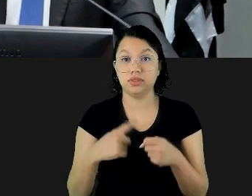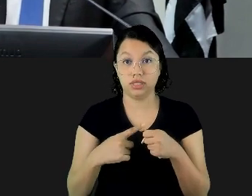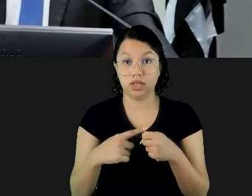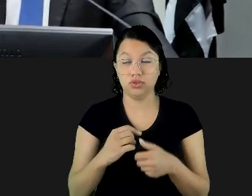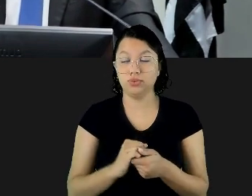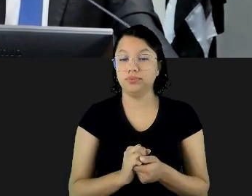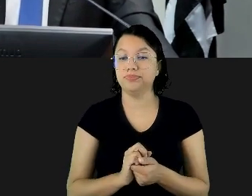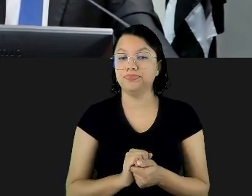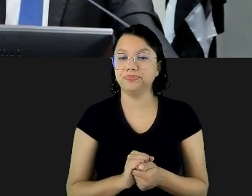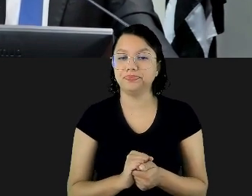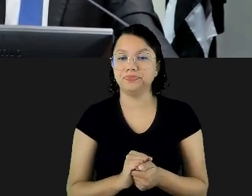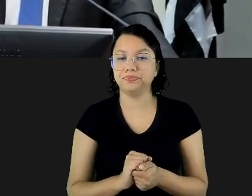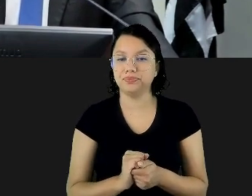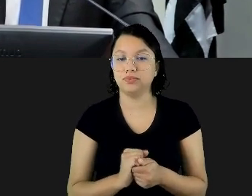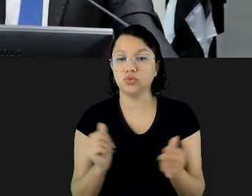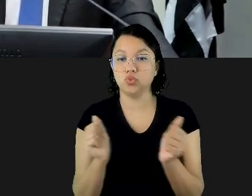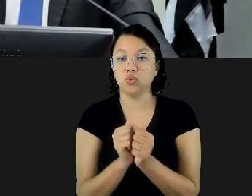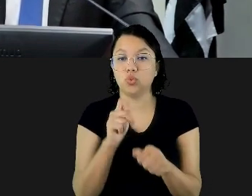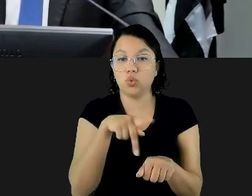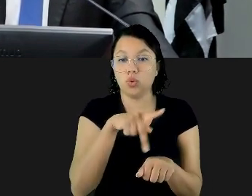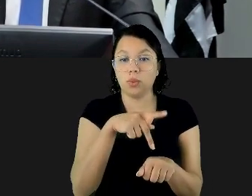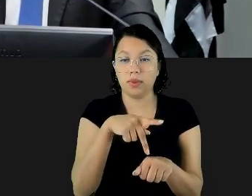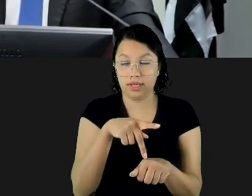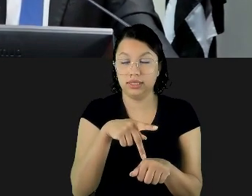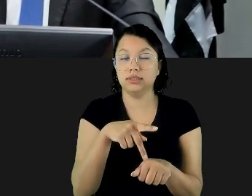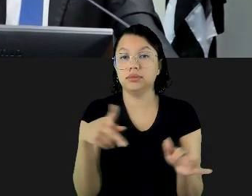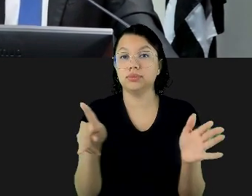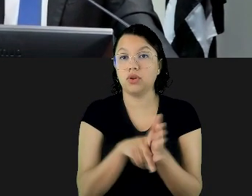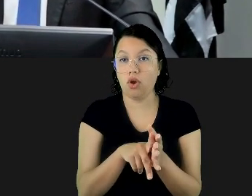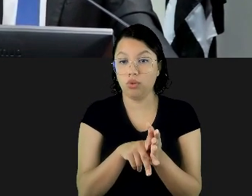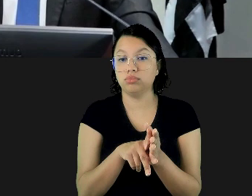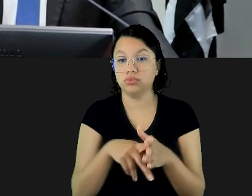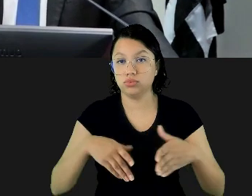com os países que compõem a rota.